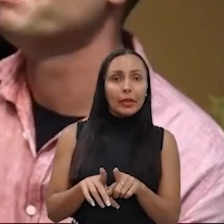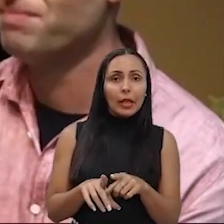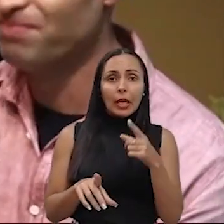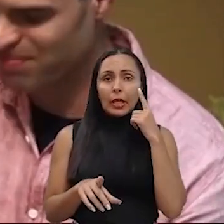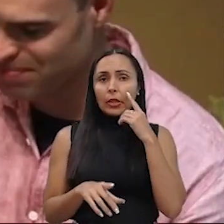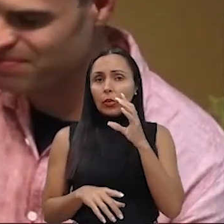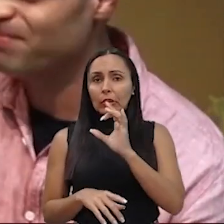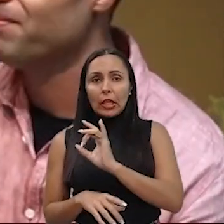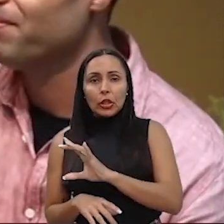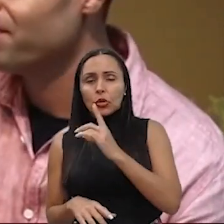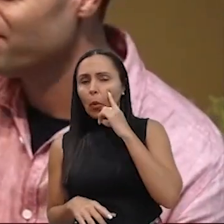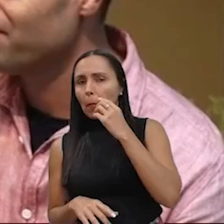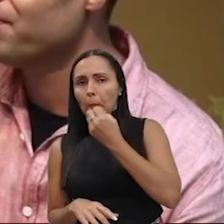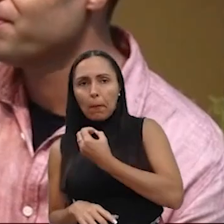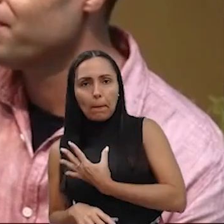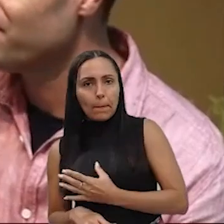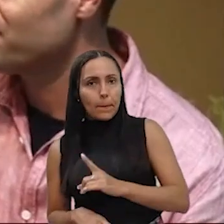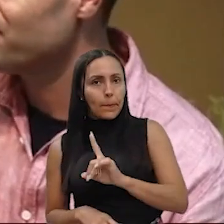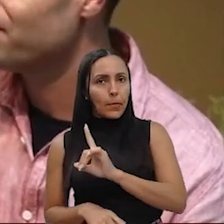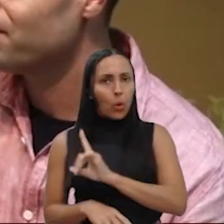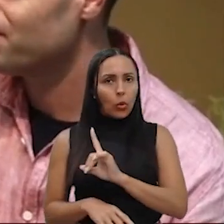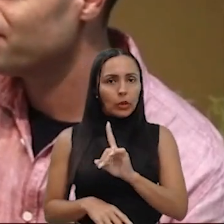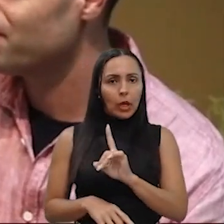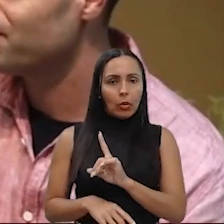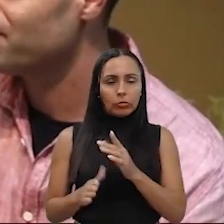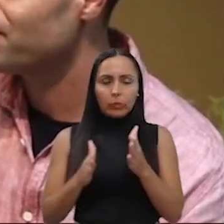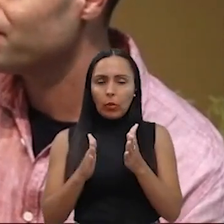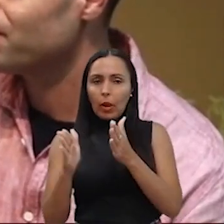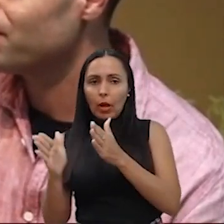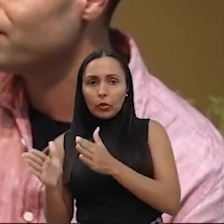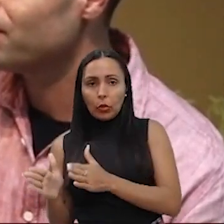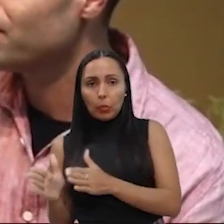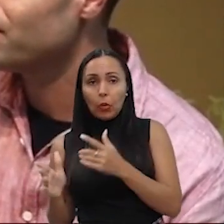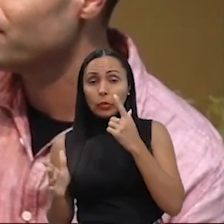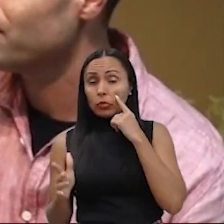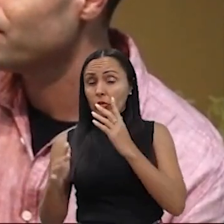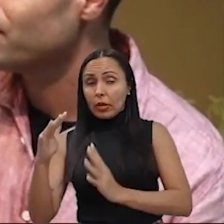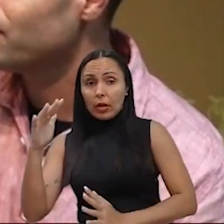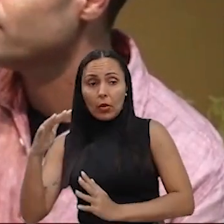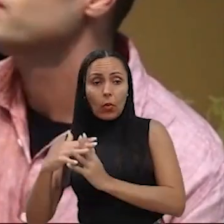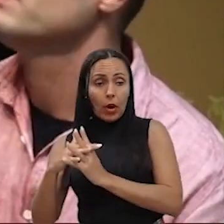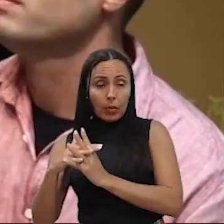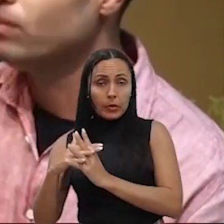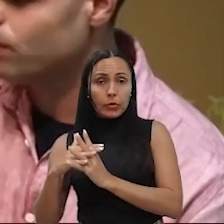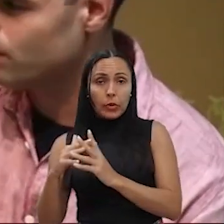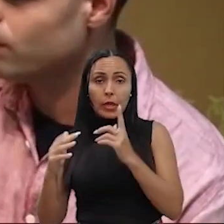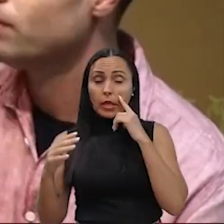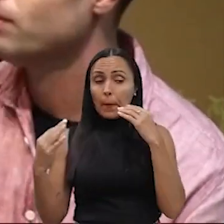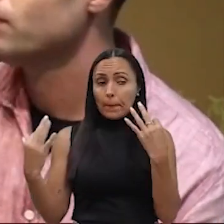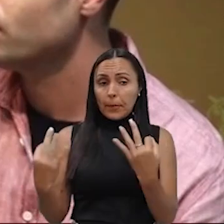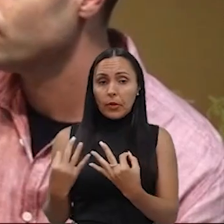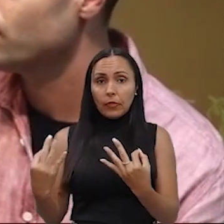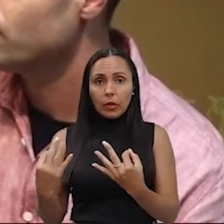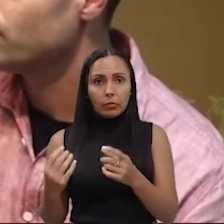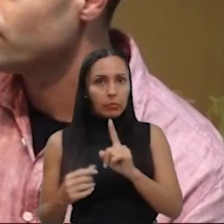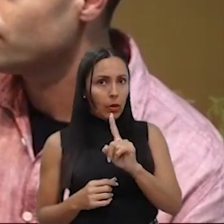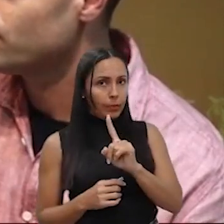flores, né, não chega ao ápice e está perfeito. É um